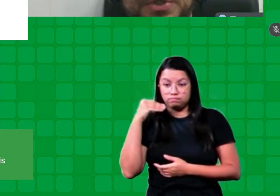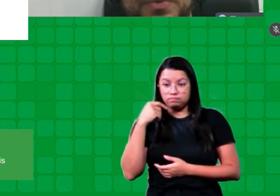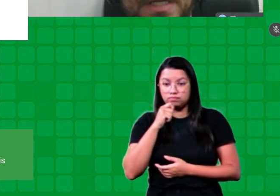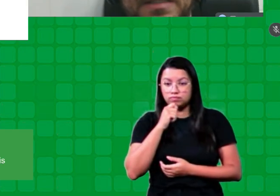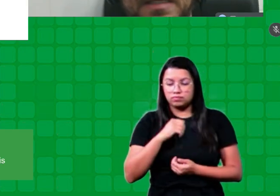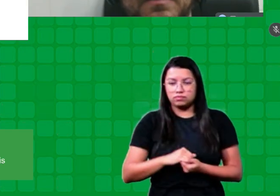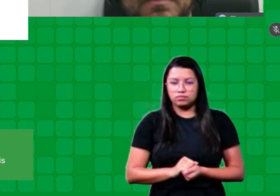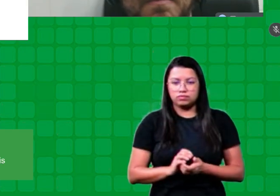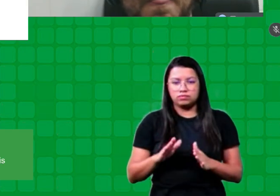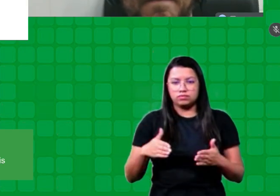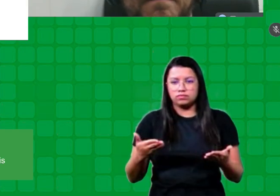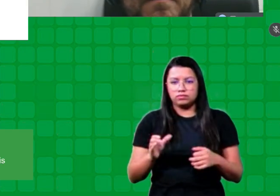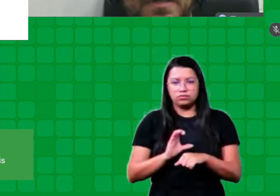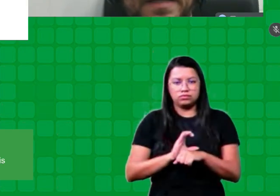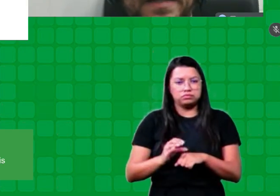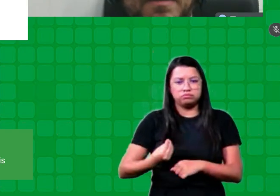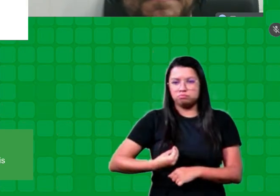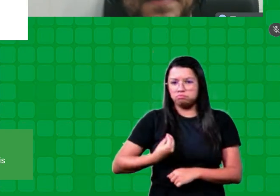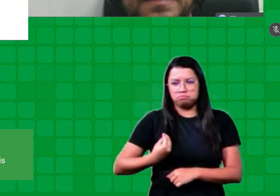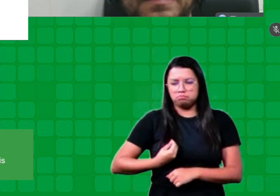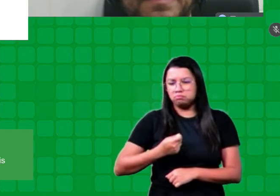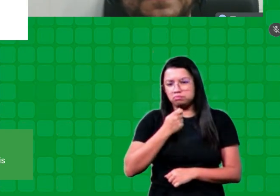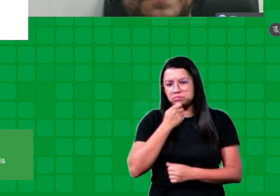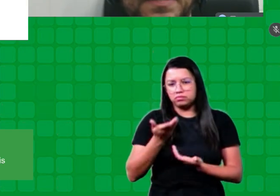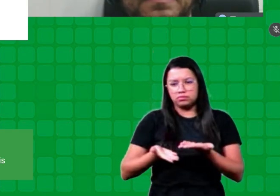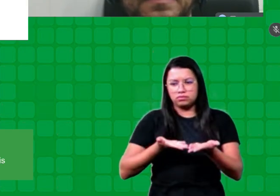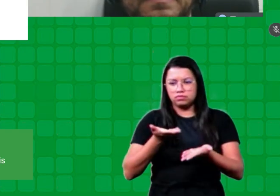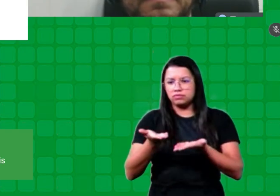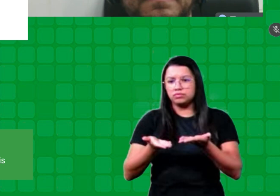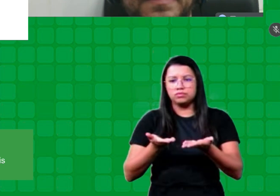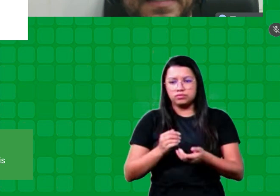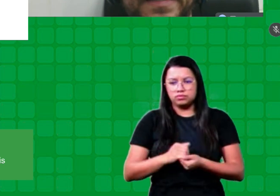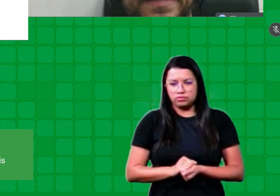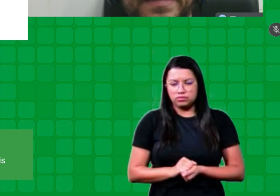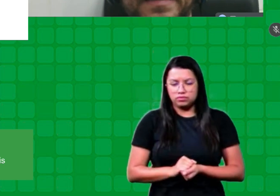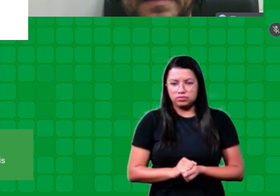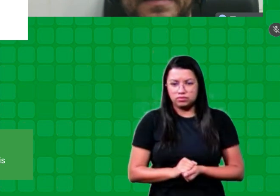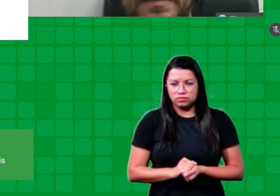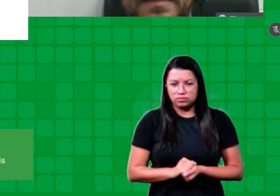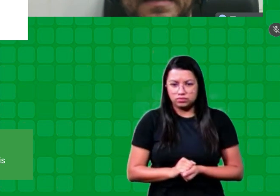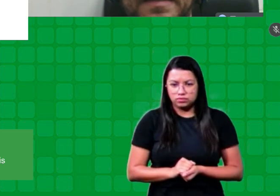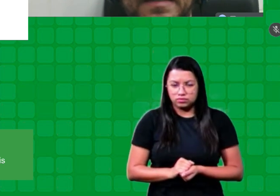não existe no catálogo. A oferta está feita